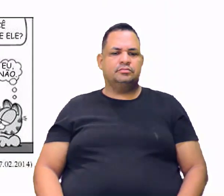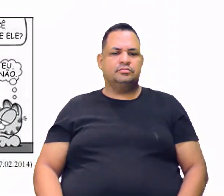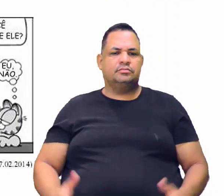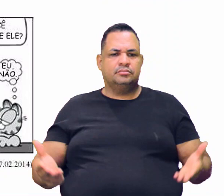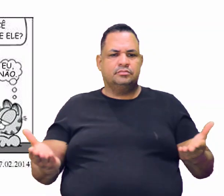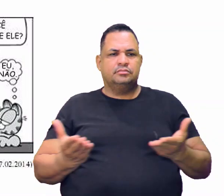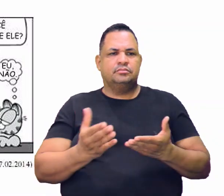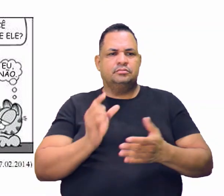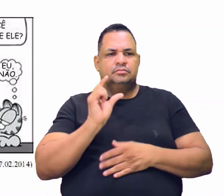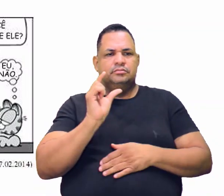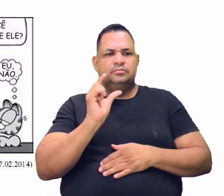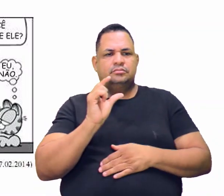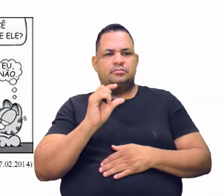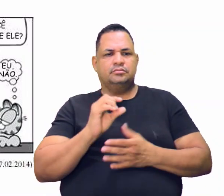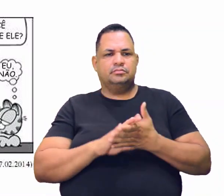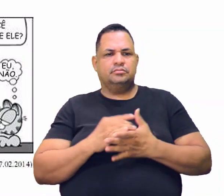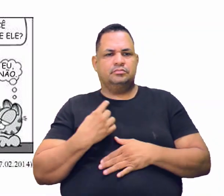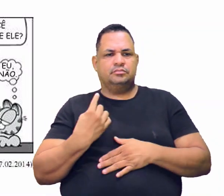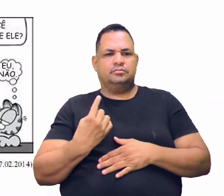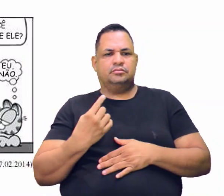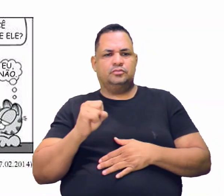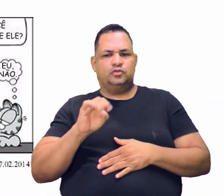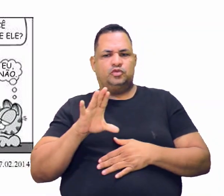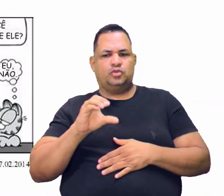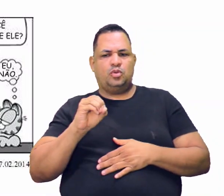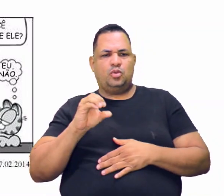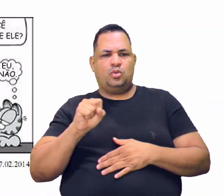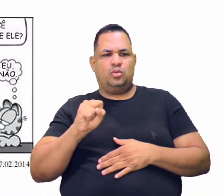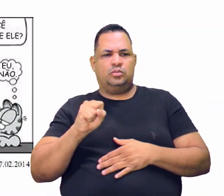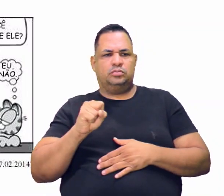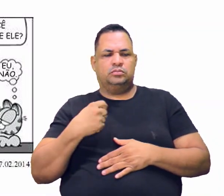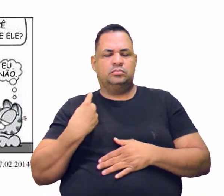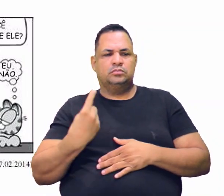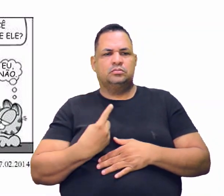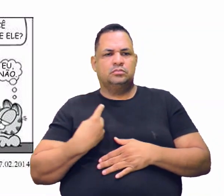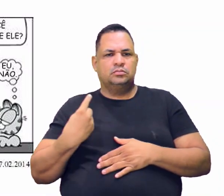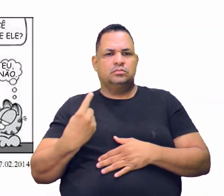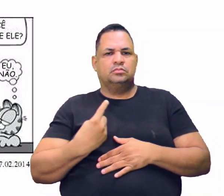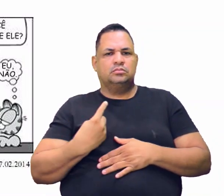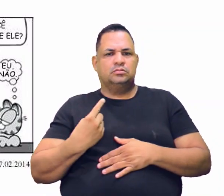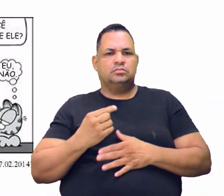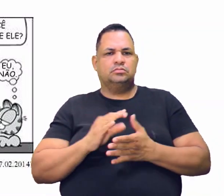Agora a palavra só. Ela é variável quando equivale a sozinho,